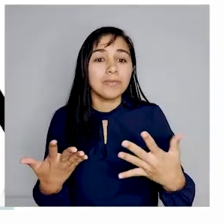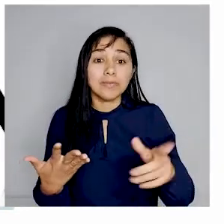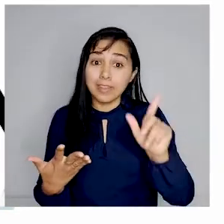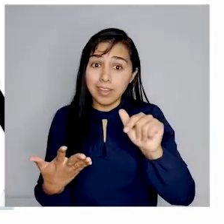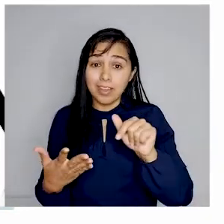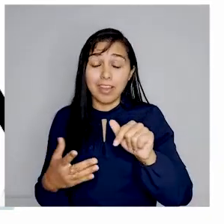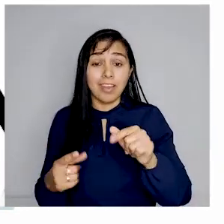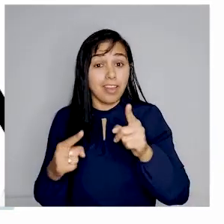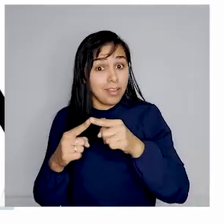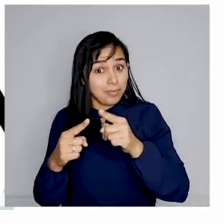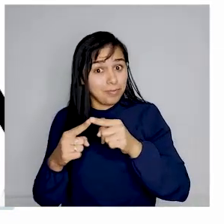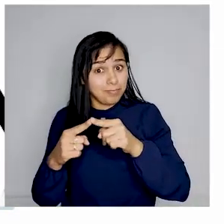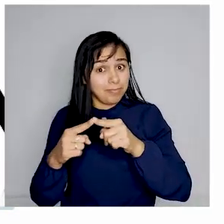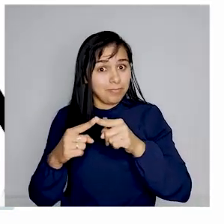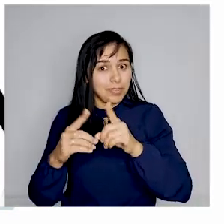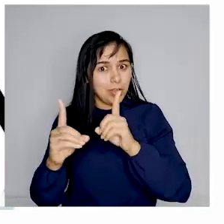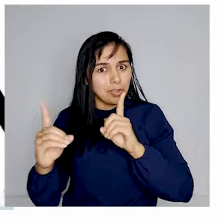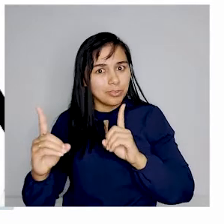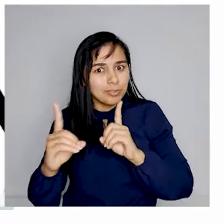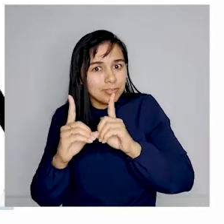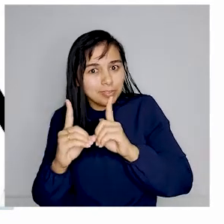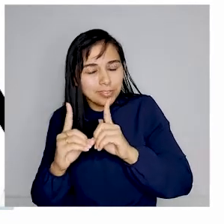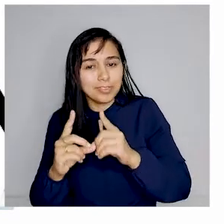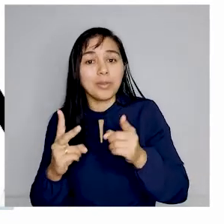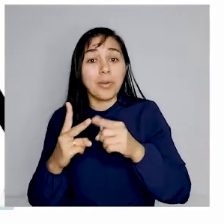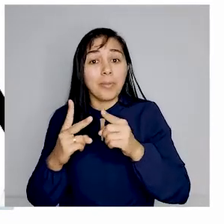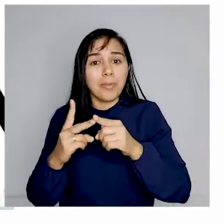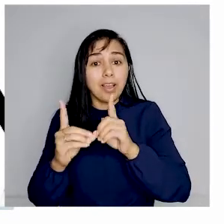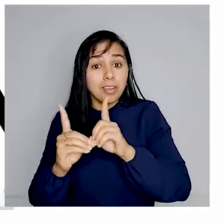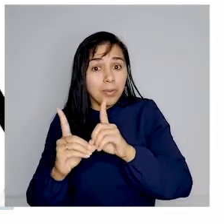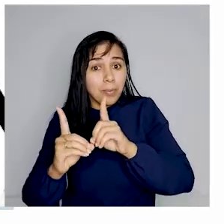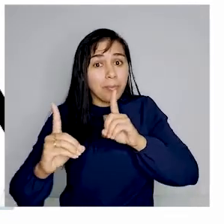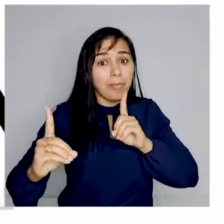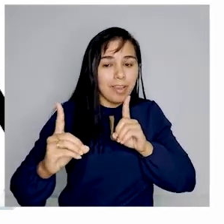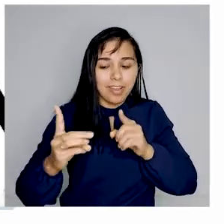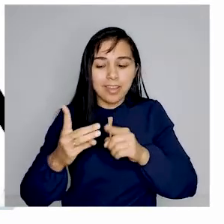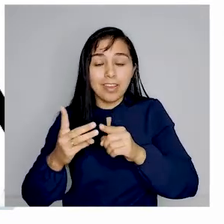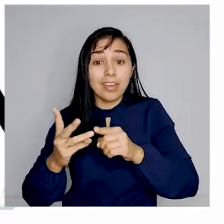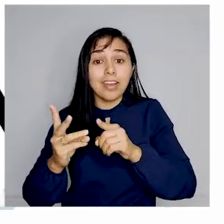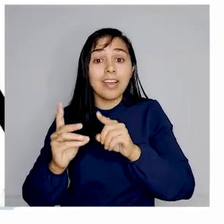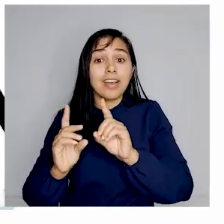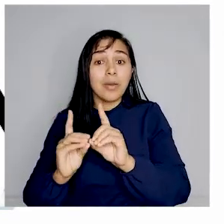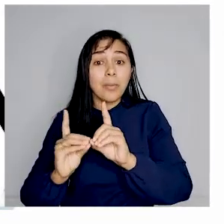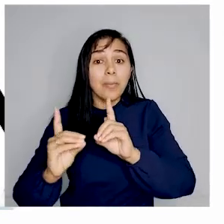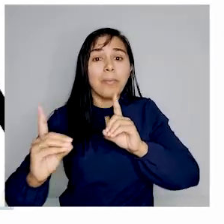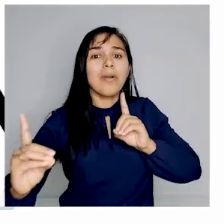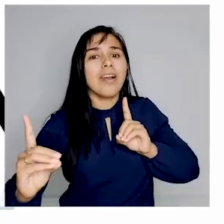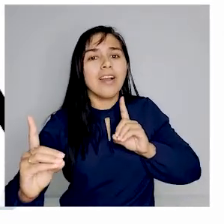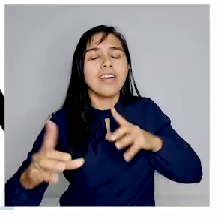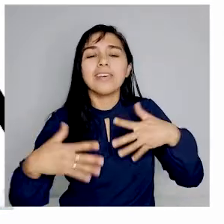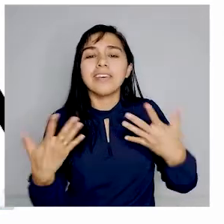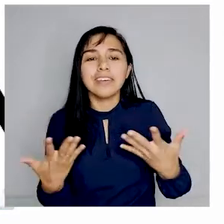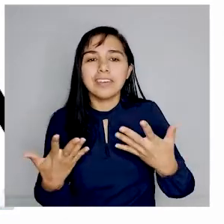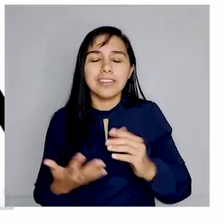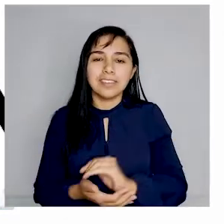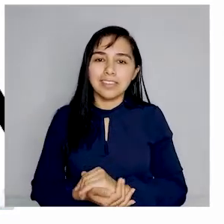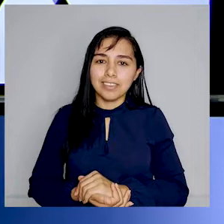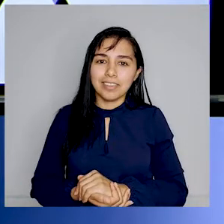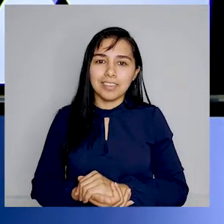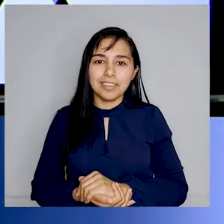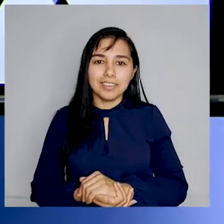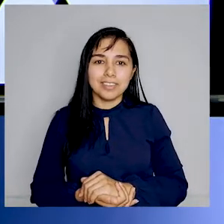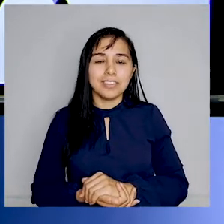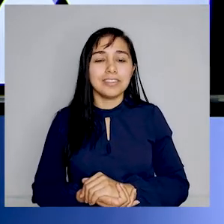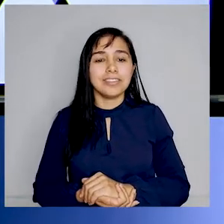É uma luta de curta distância, uma luta de média distância, de acordo com as características as quais nós colocamos para vocês na nossa aula de